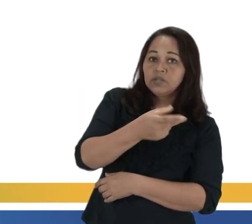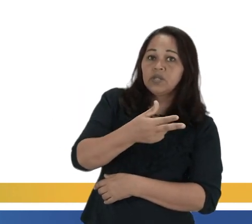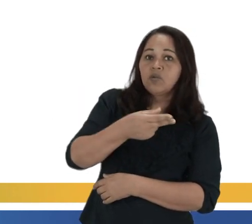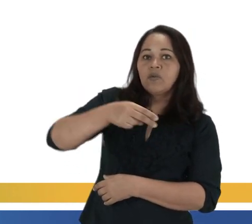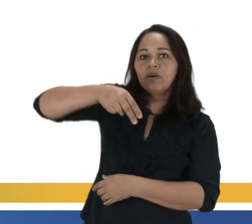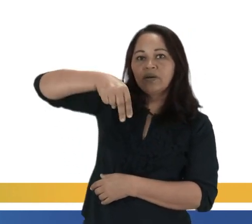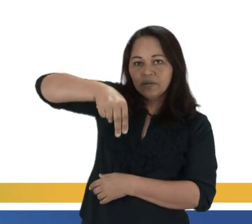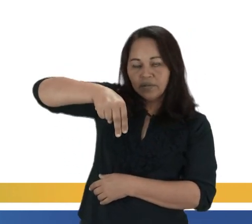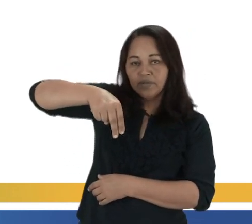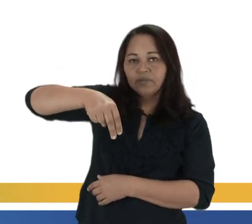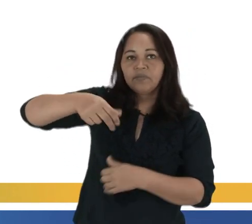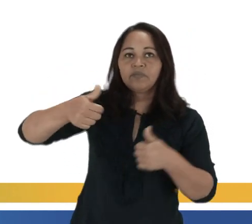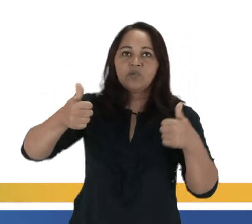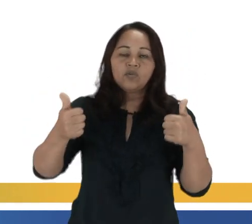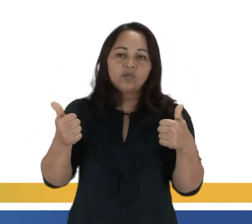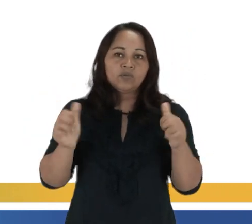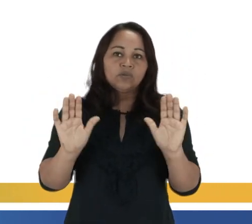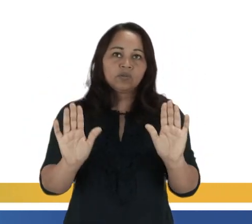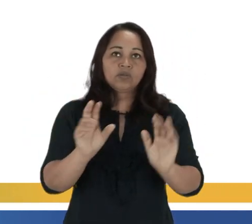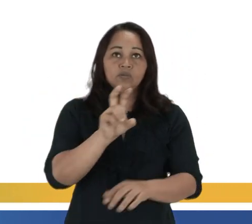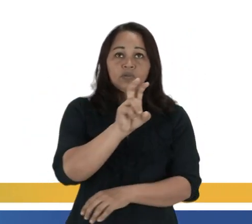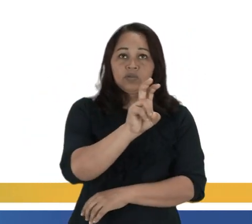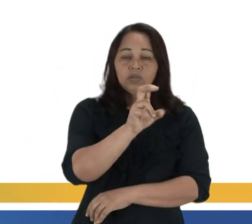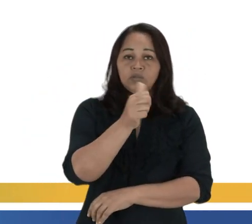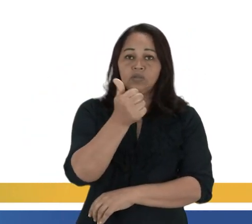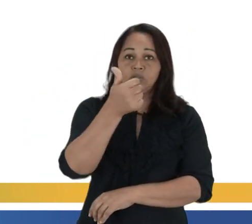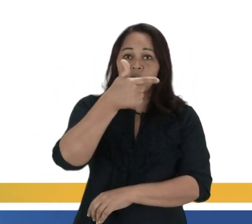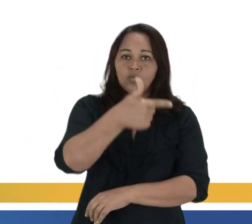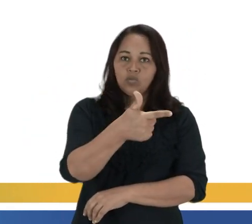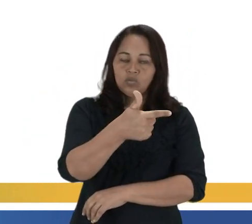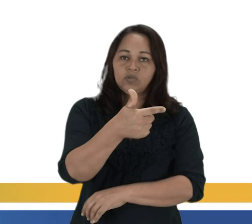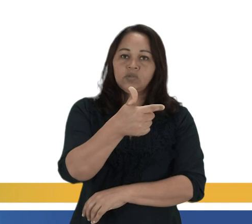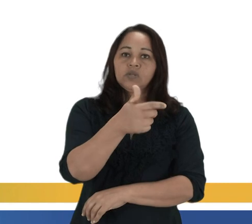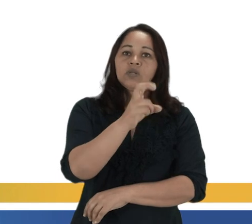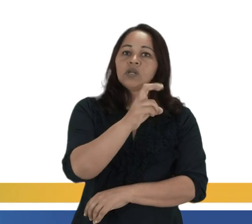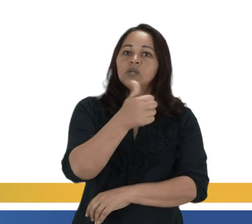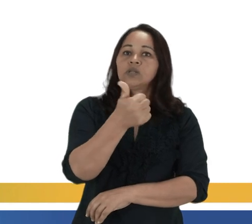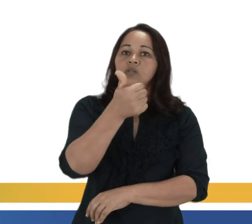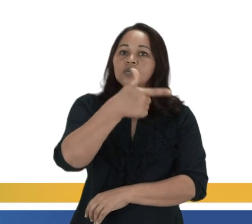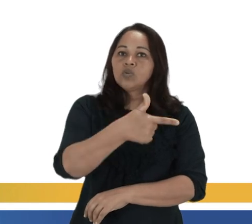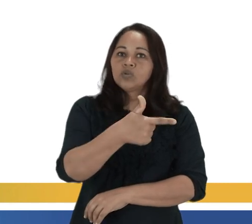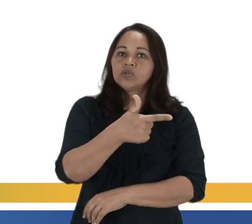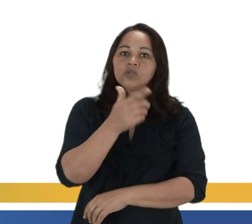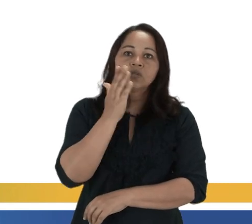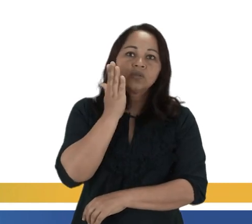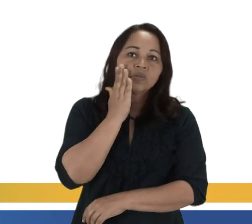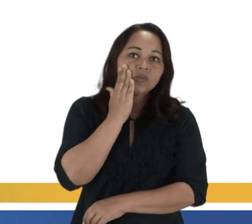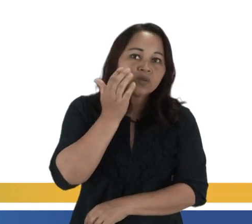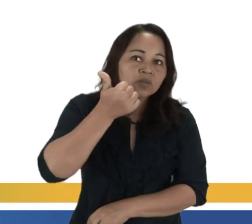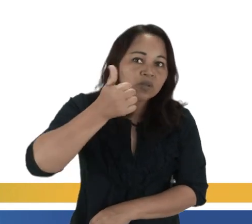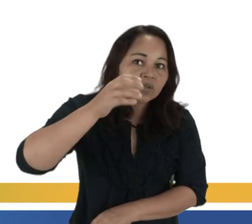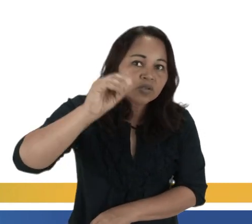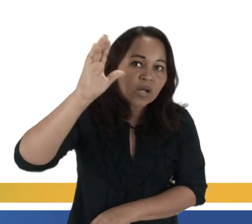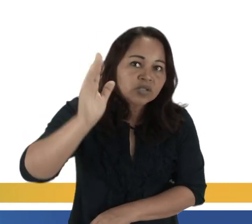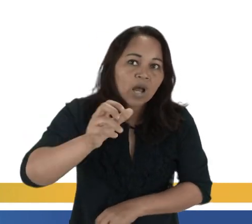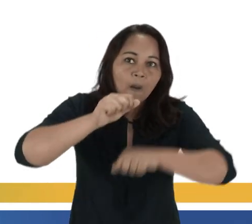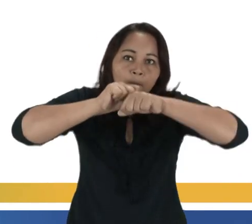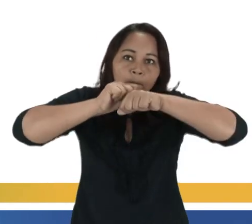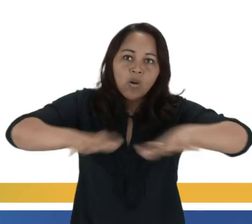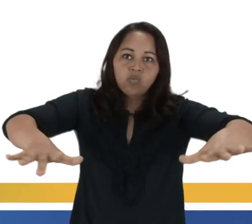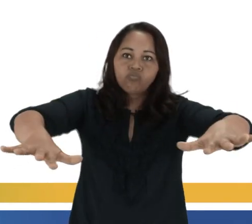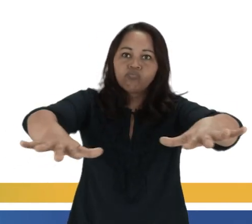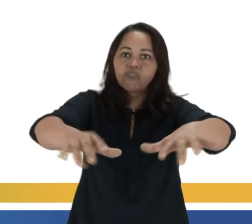Ou seja, os 512 alunos estariam contaminados após 10 dias, se essa diretora não